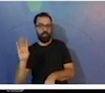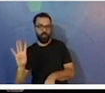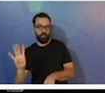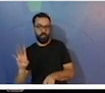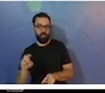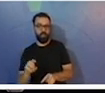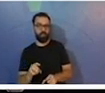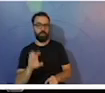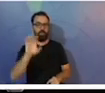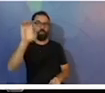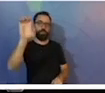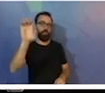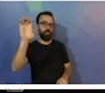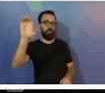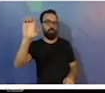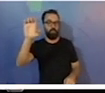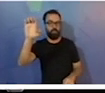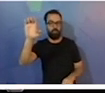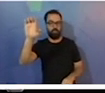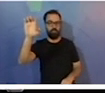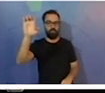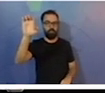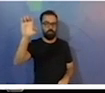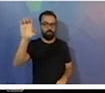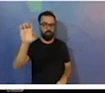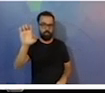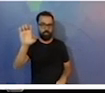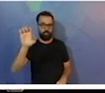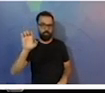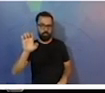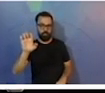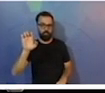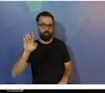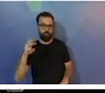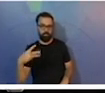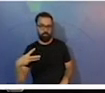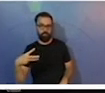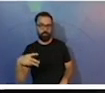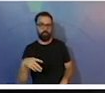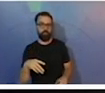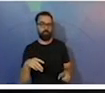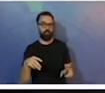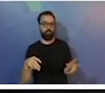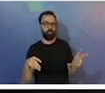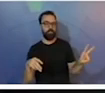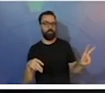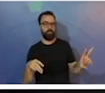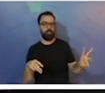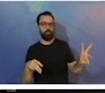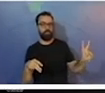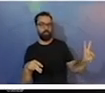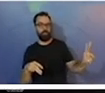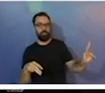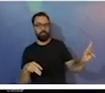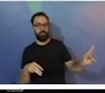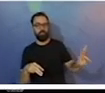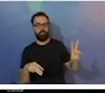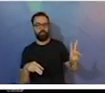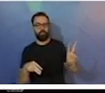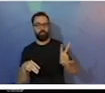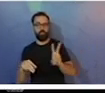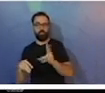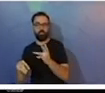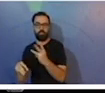E. Eu sei que o E é descendo, então eu vou descer 1, 2, 3. Pego o número 3 e ando